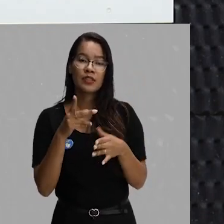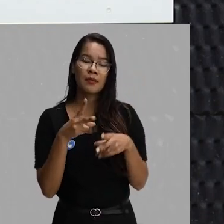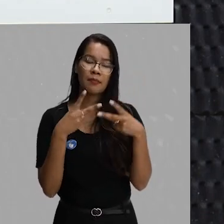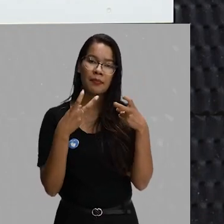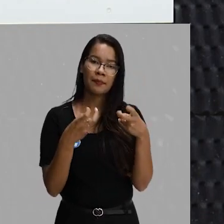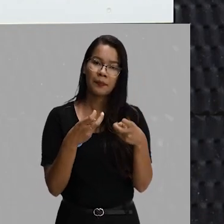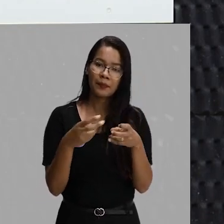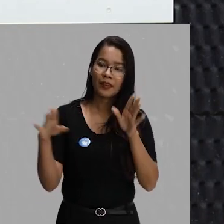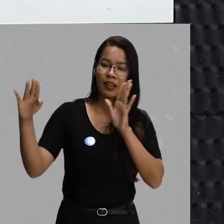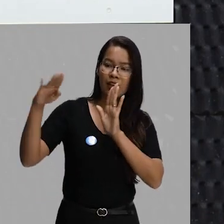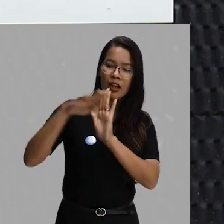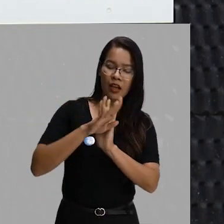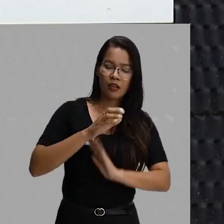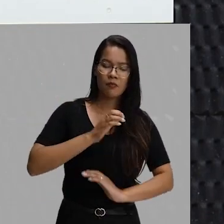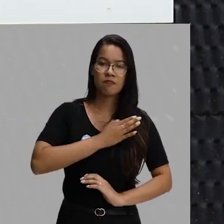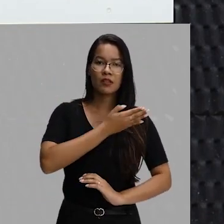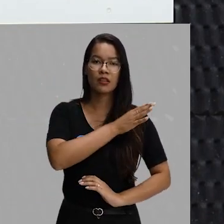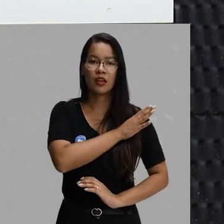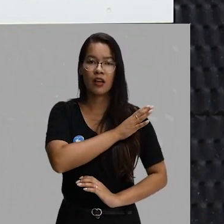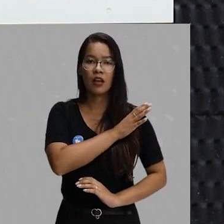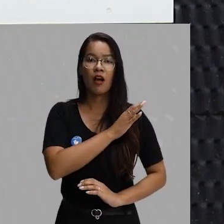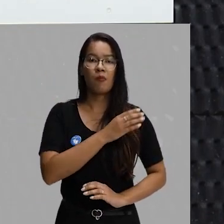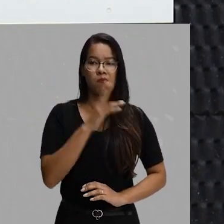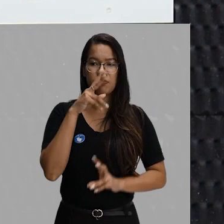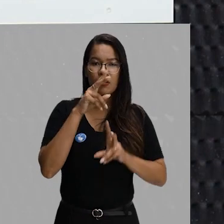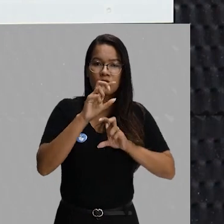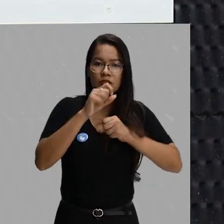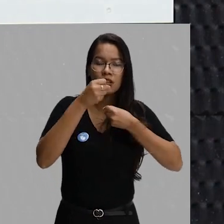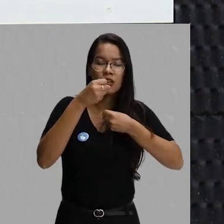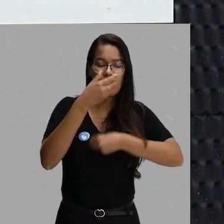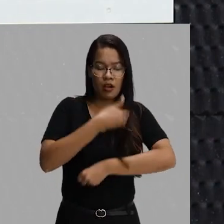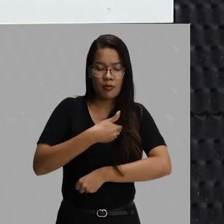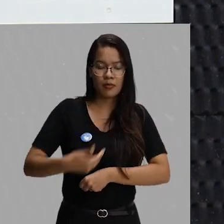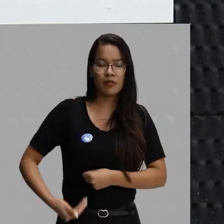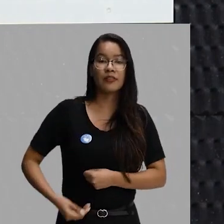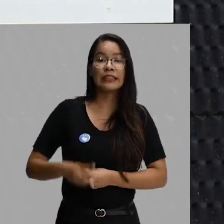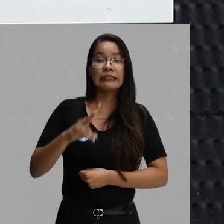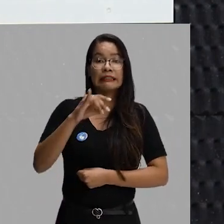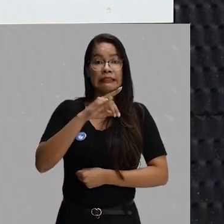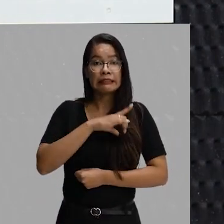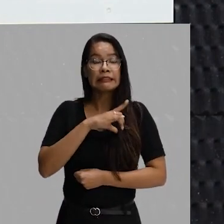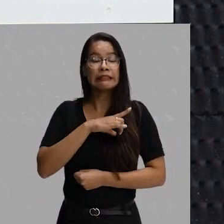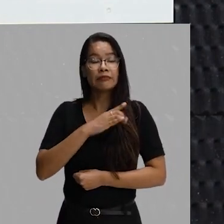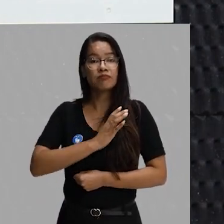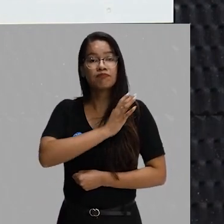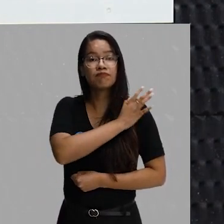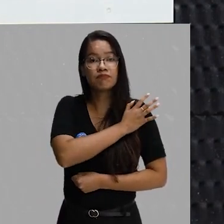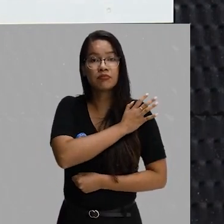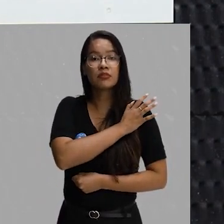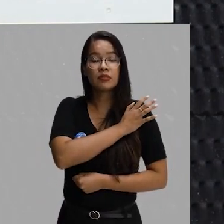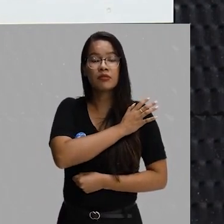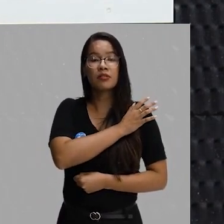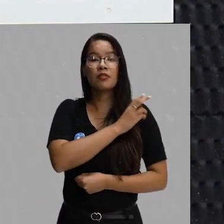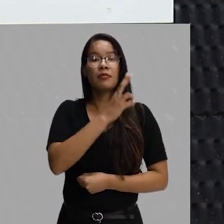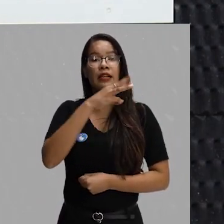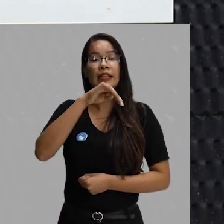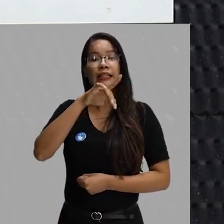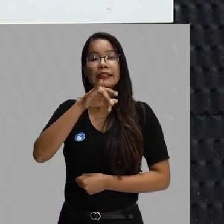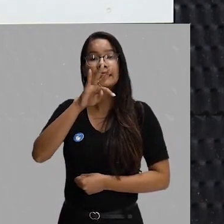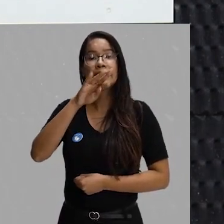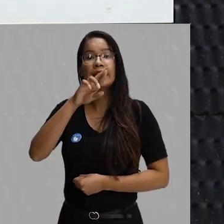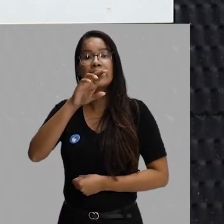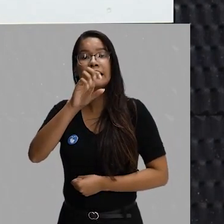observa a chegada de militares ao poder. A República terá a presença de militares ao poder. Né? Nós teremos um